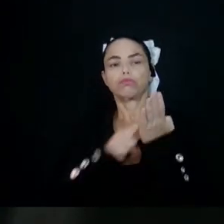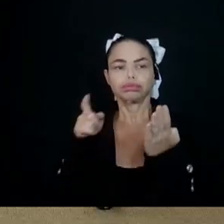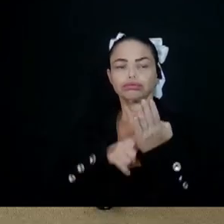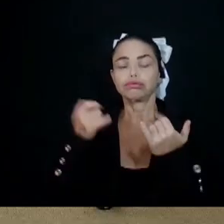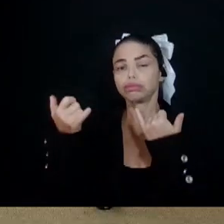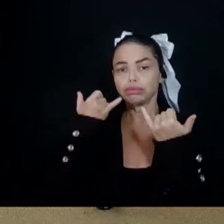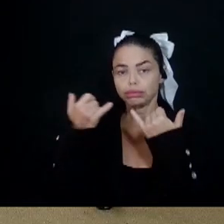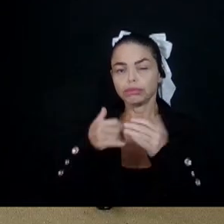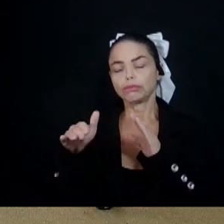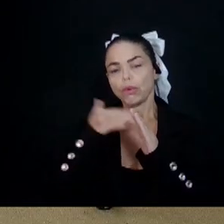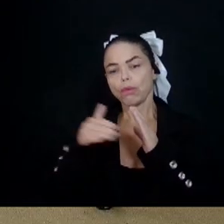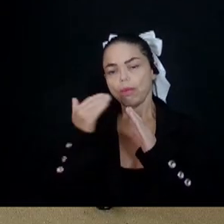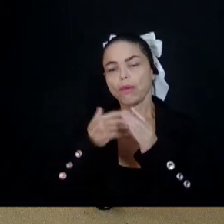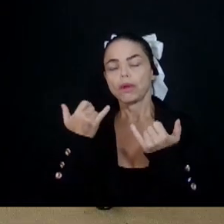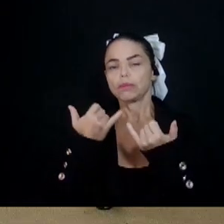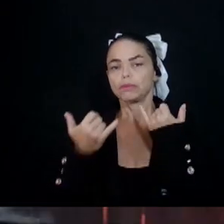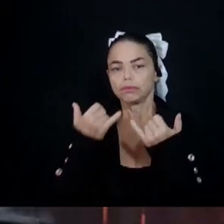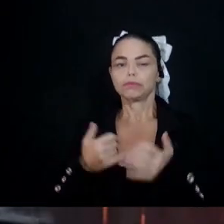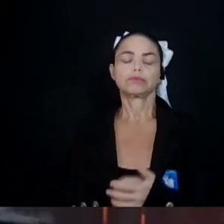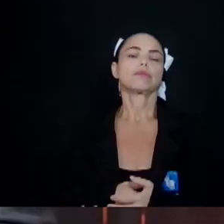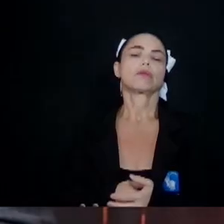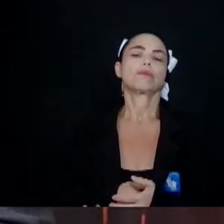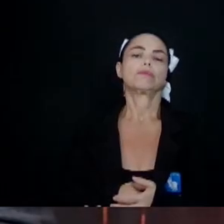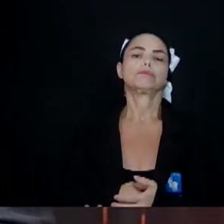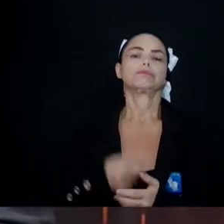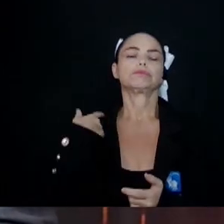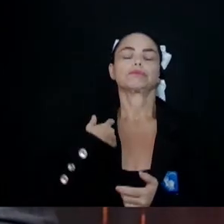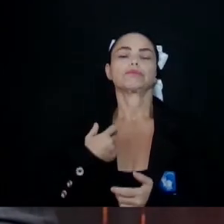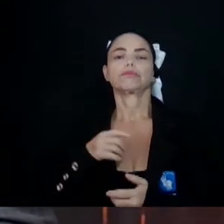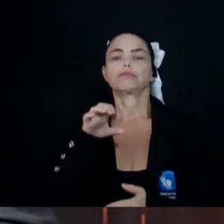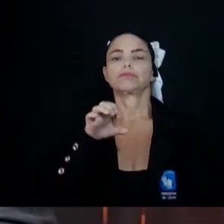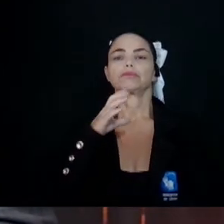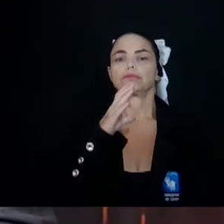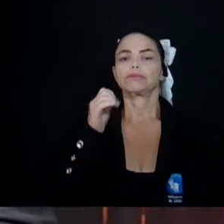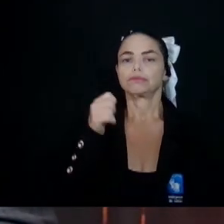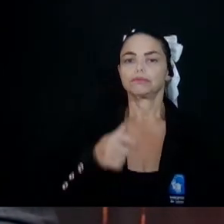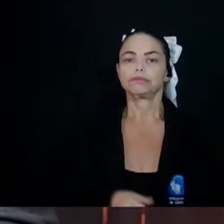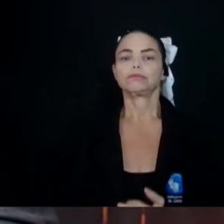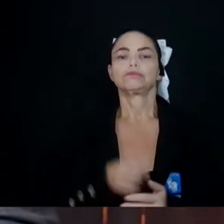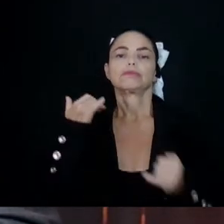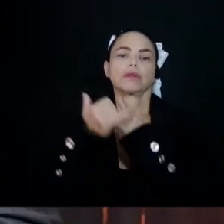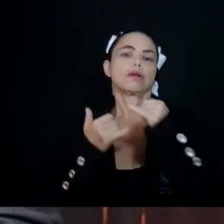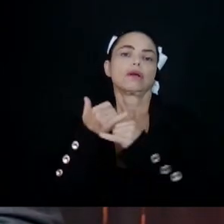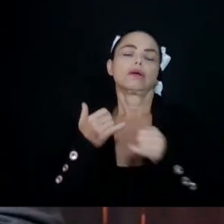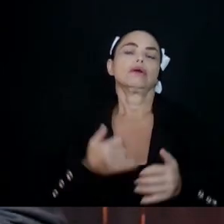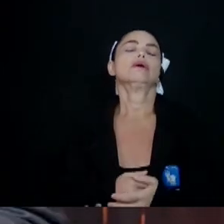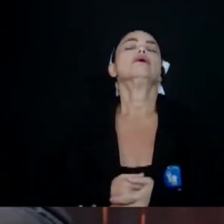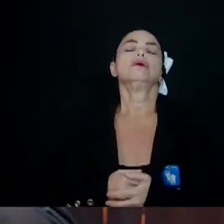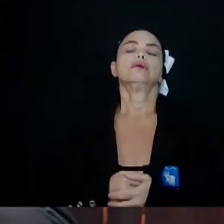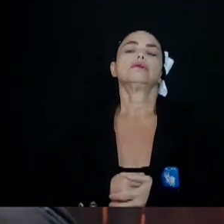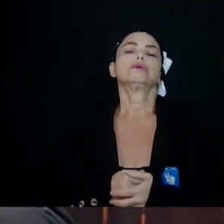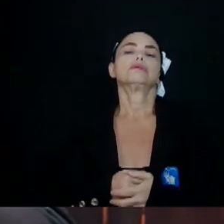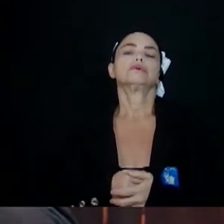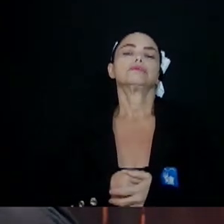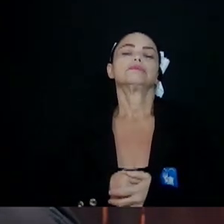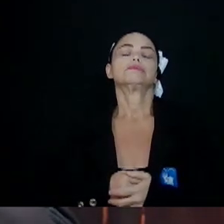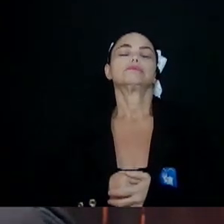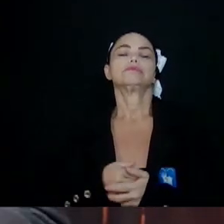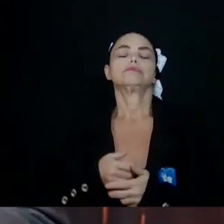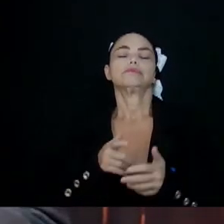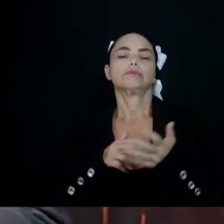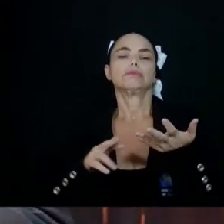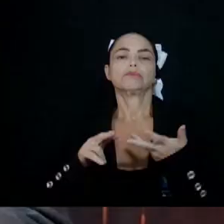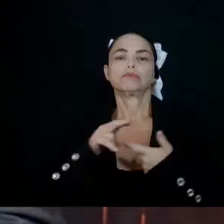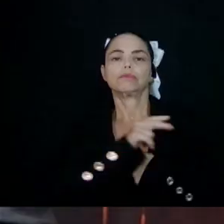informação. Não, sem dúvida nenhuma, né? Eu acho que o ECA digital, ele vem seguida de uma série de